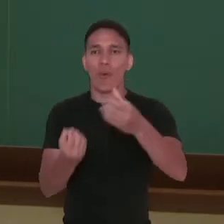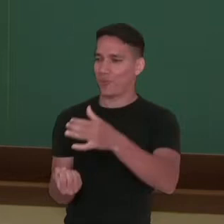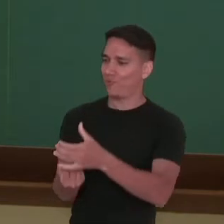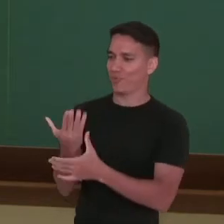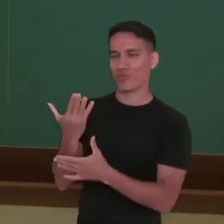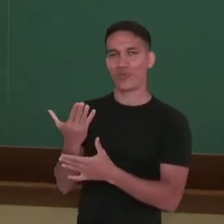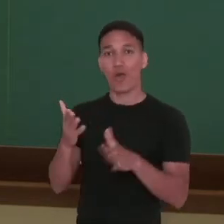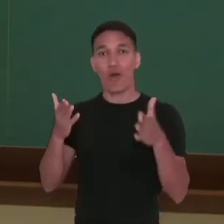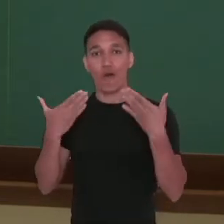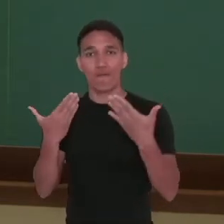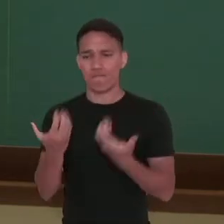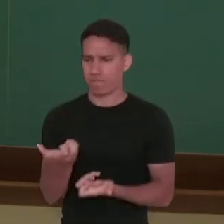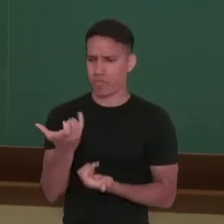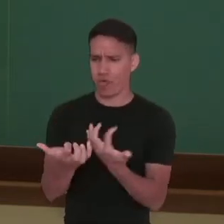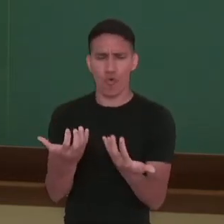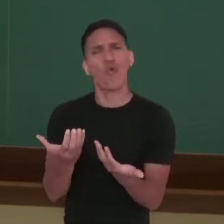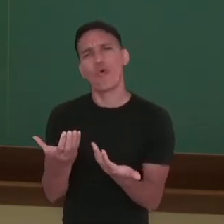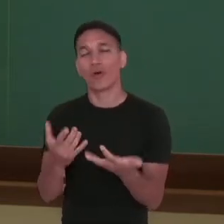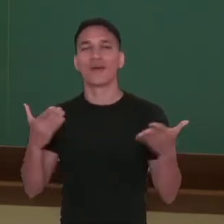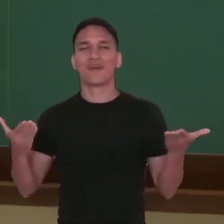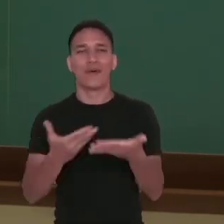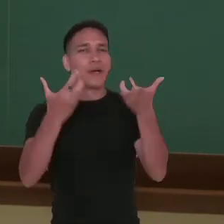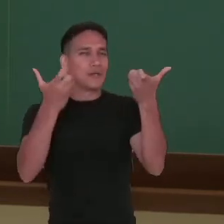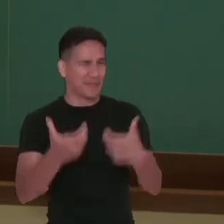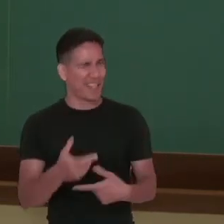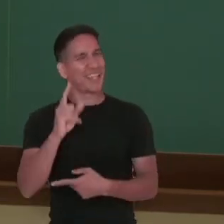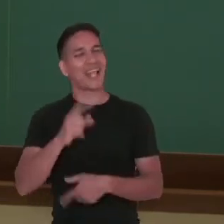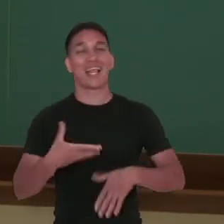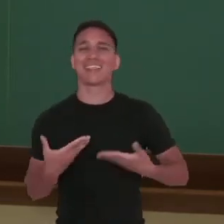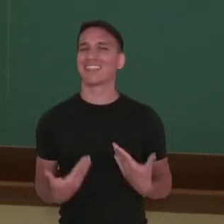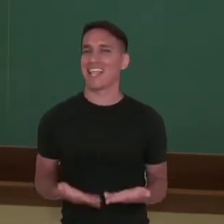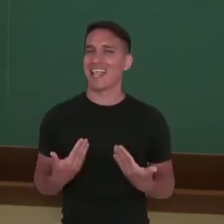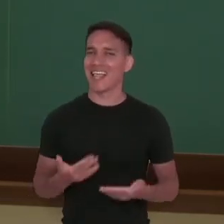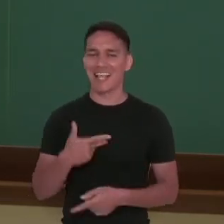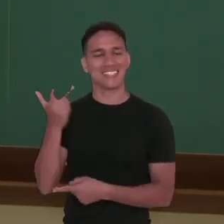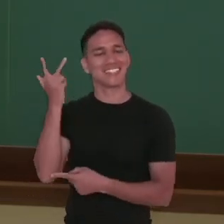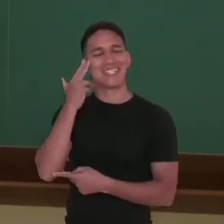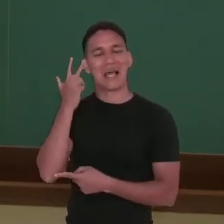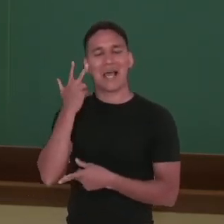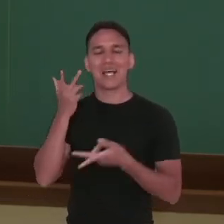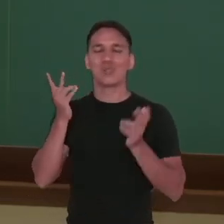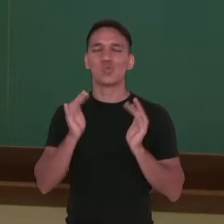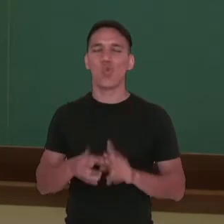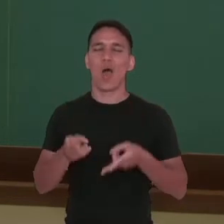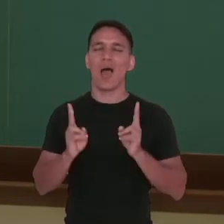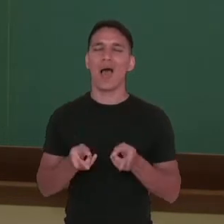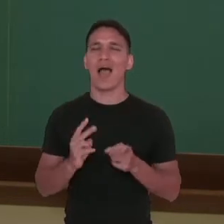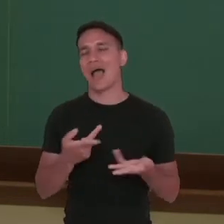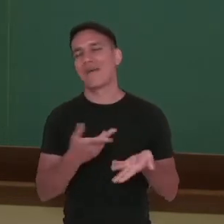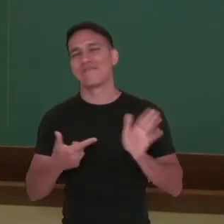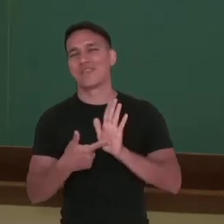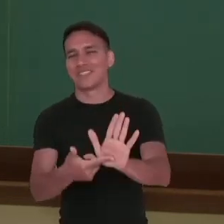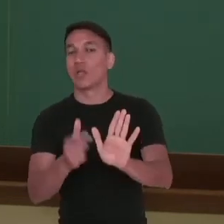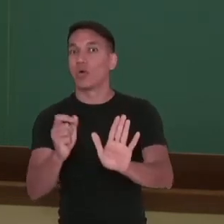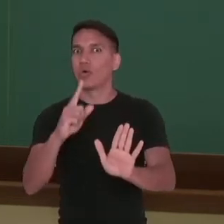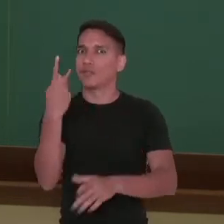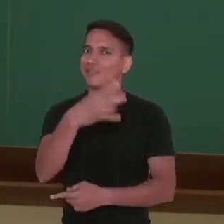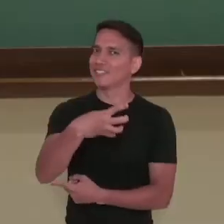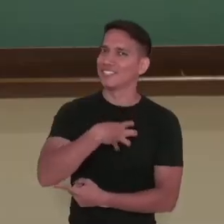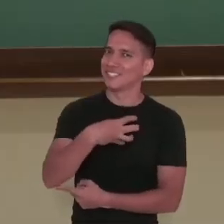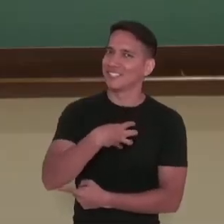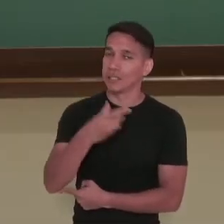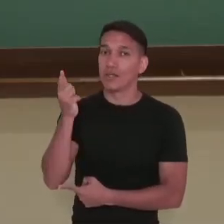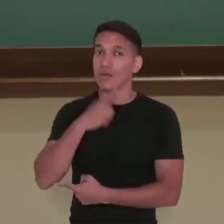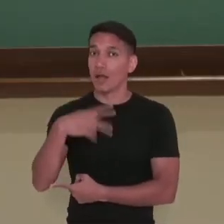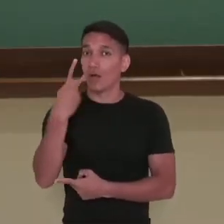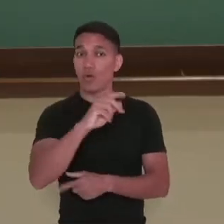fogo. Pessoal, então hoje nós vamos fazer uma aula bem leve, bem tranquilo para você, mas bem tranquilo, de modo que você que está